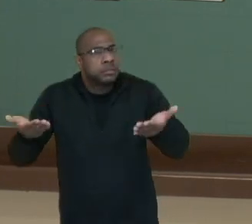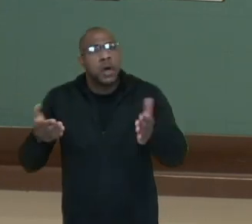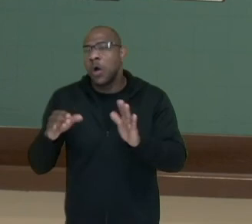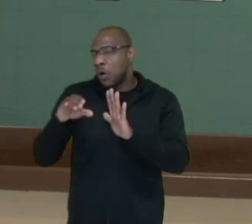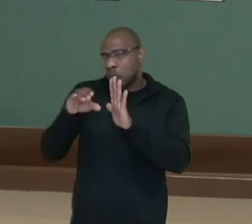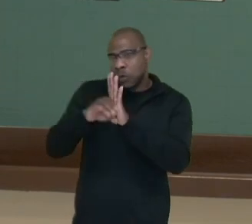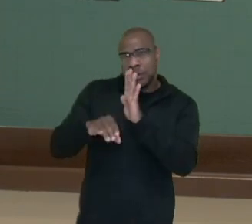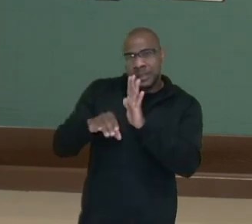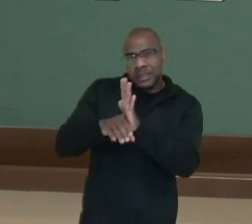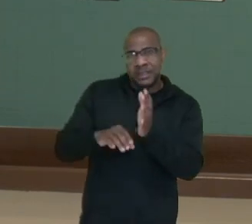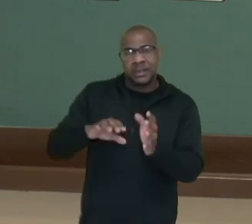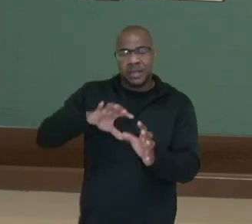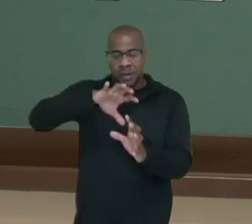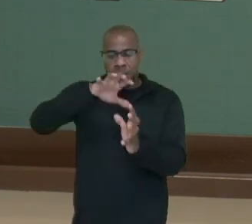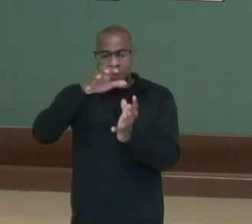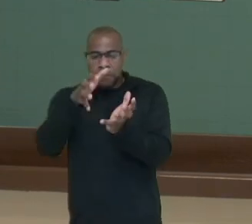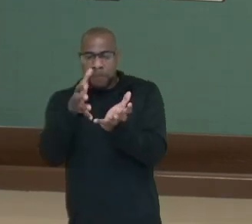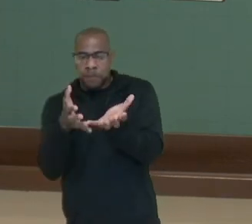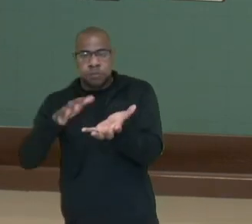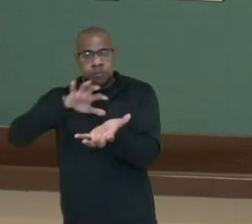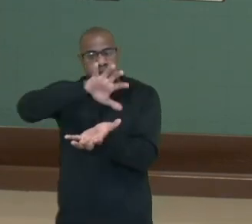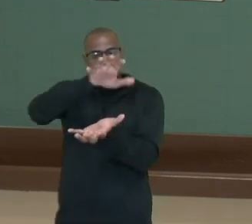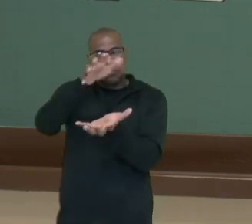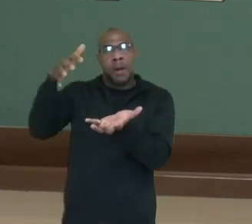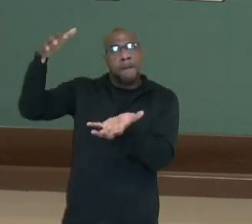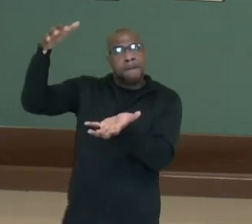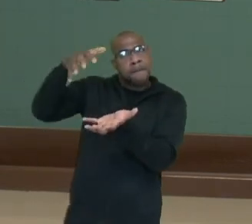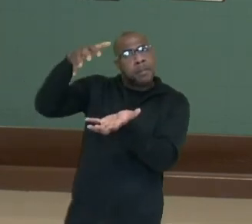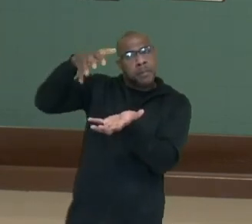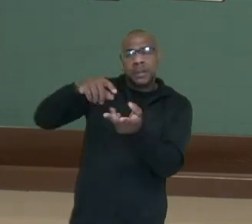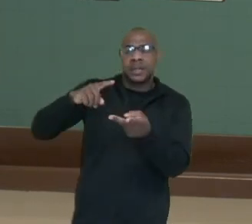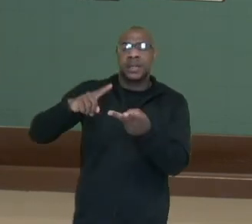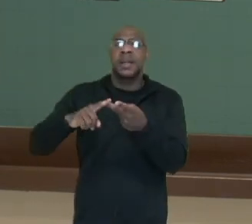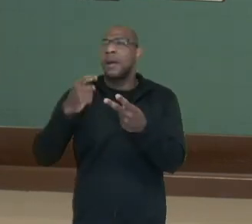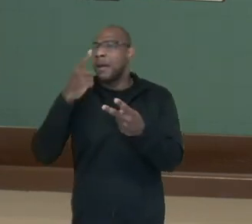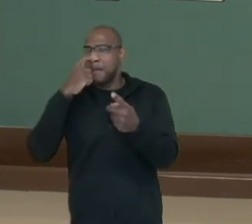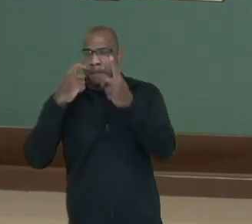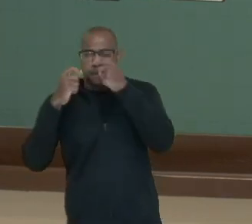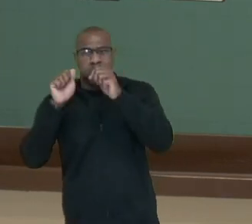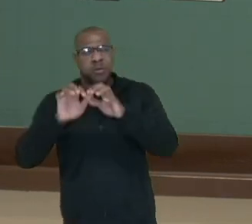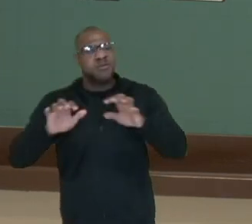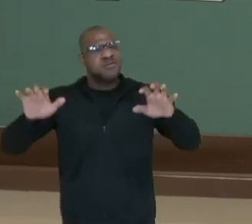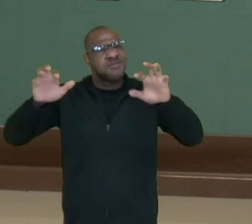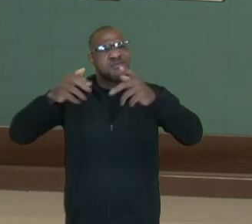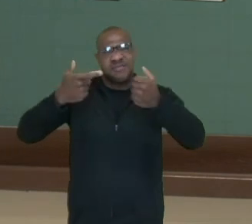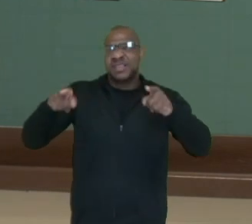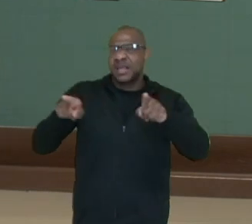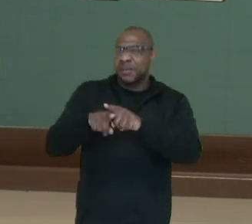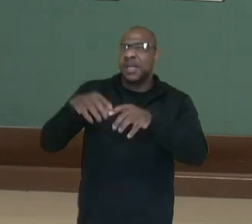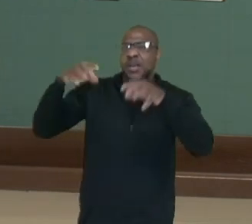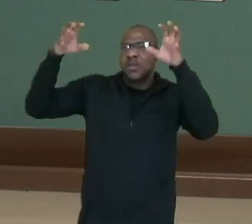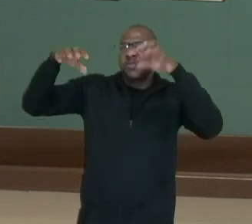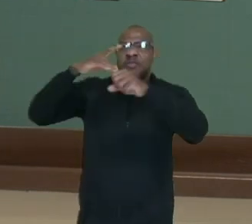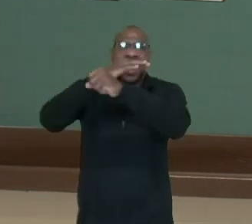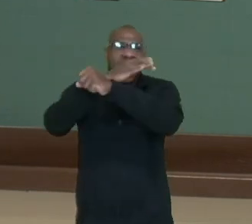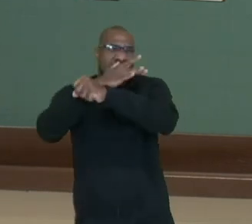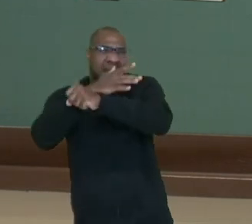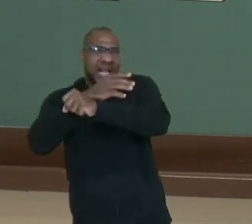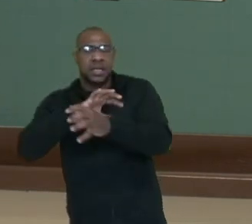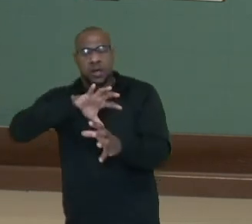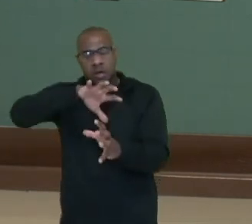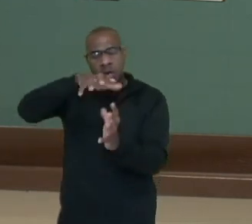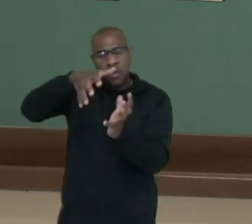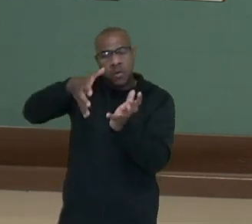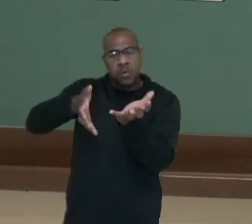conceito de pressão atmosférica, o conceito de poluente, falamos sobre chuva ácida, o aquecimento